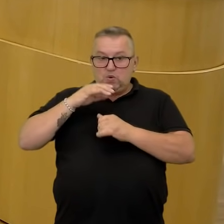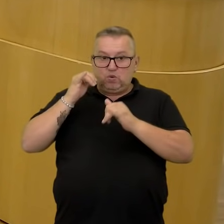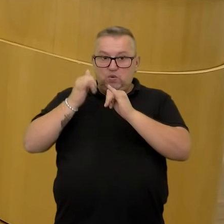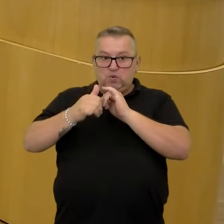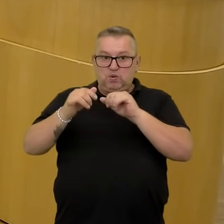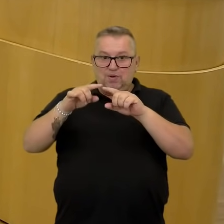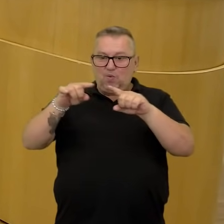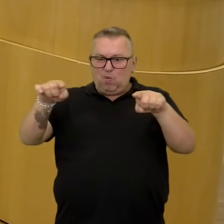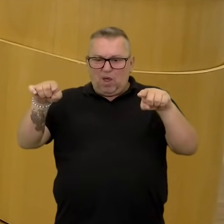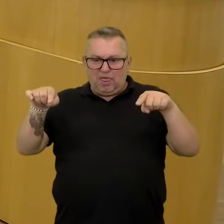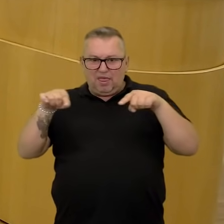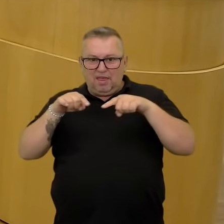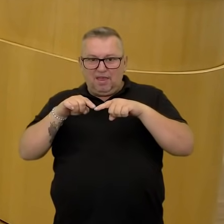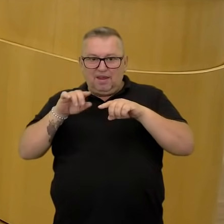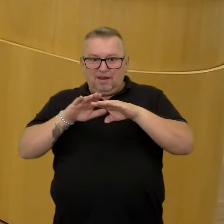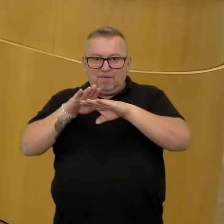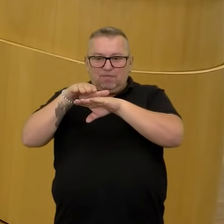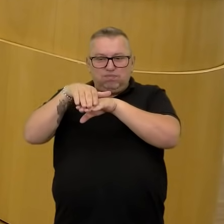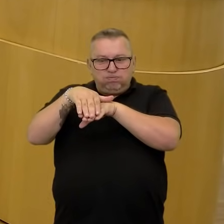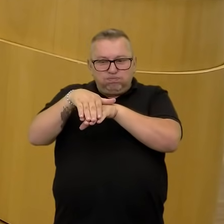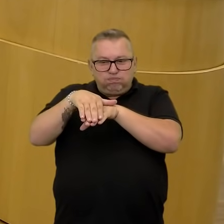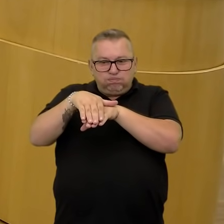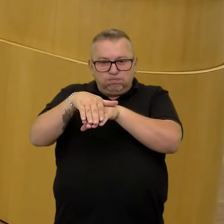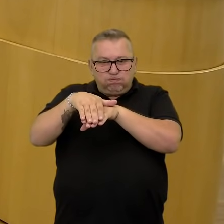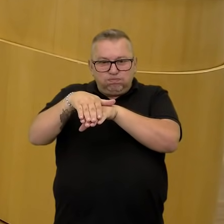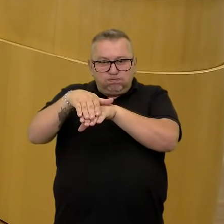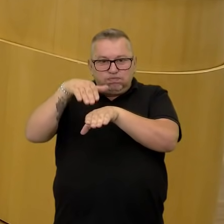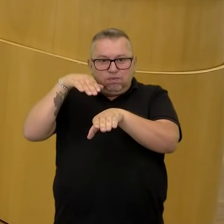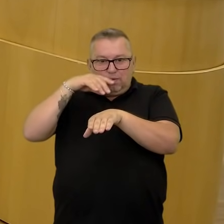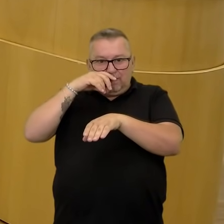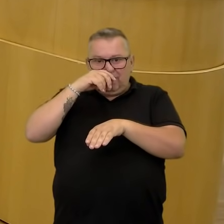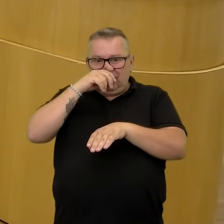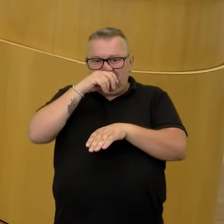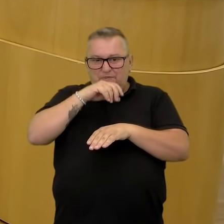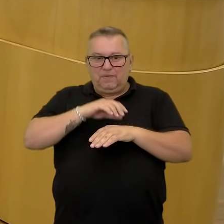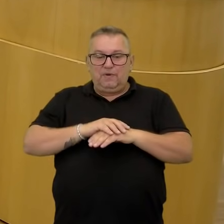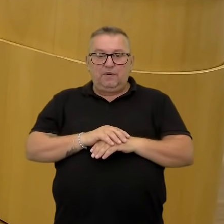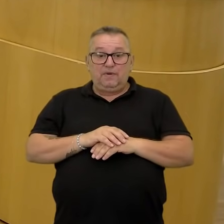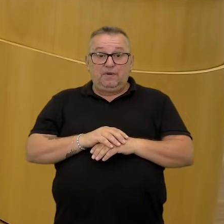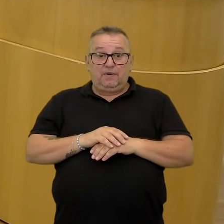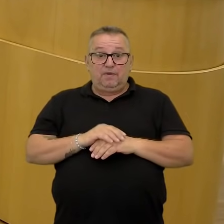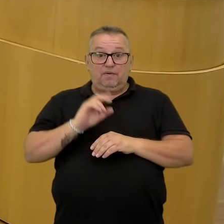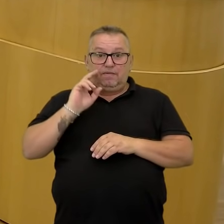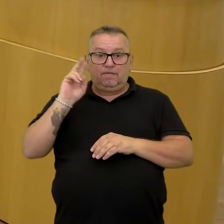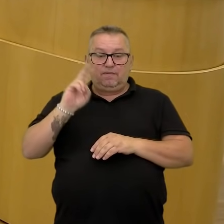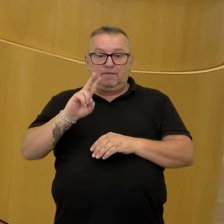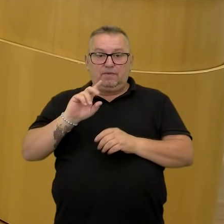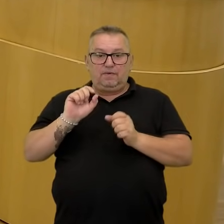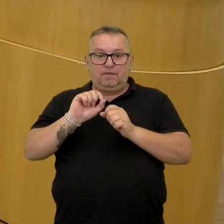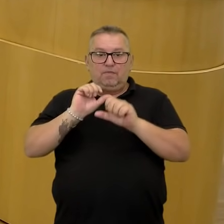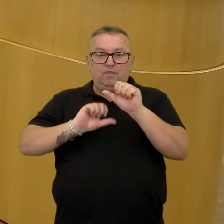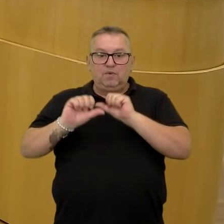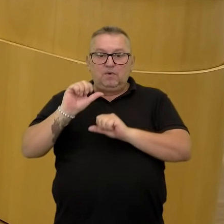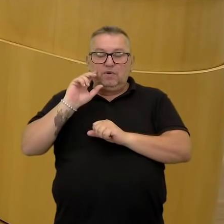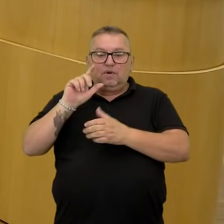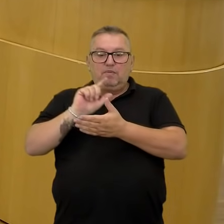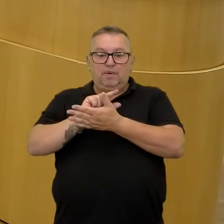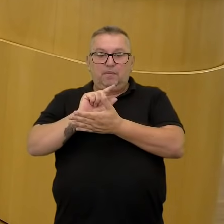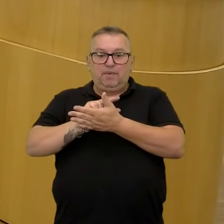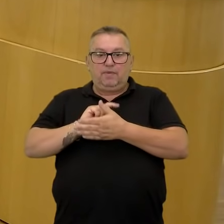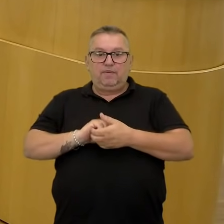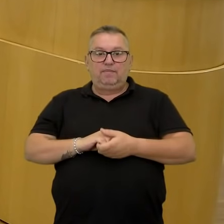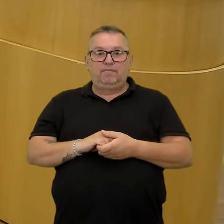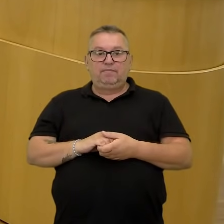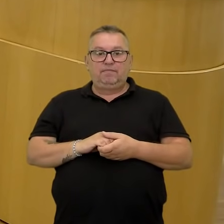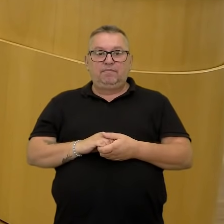normal estiver Quadradão poder de corrida ele é assim né porque ele precisa cortar as colunas de ar então eu tô mudando era dinâmica do